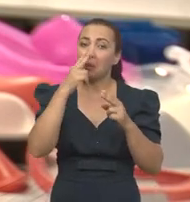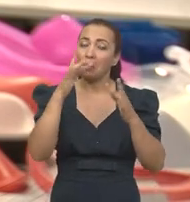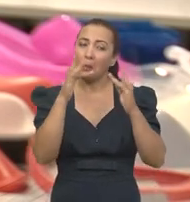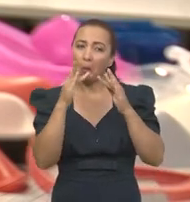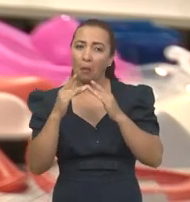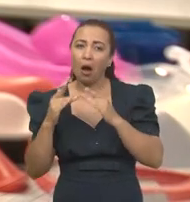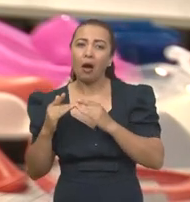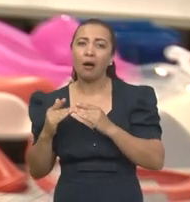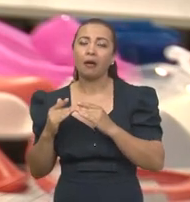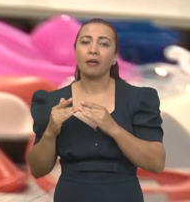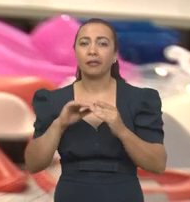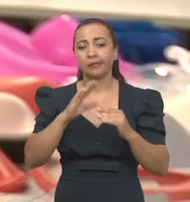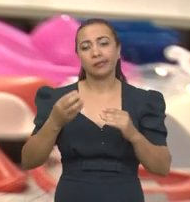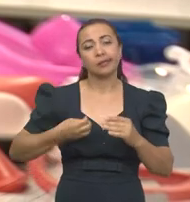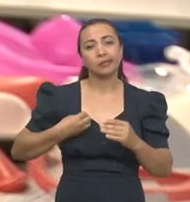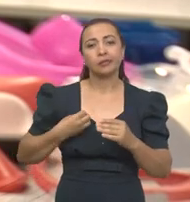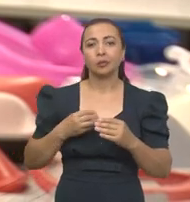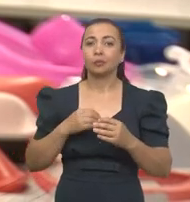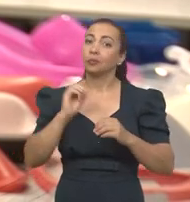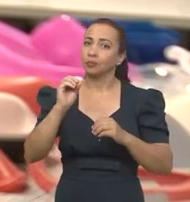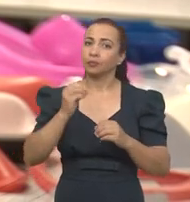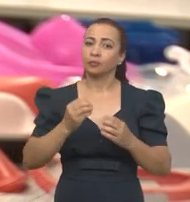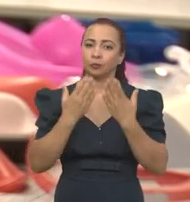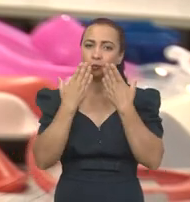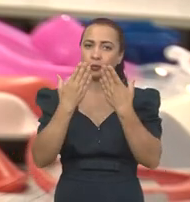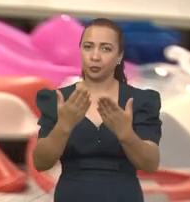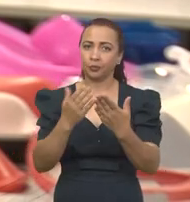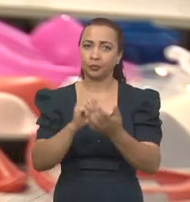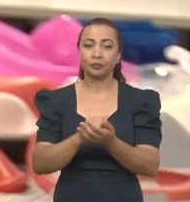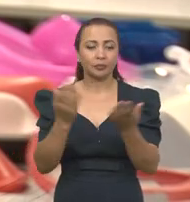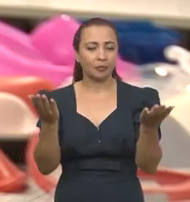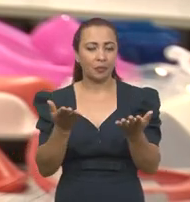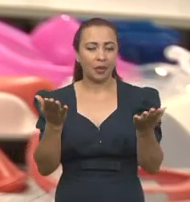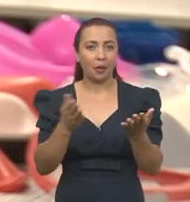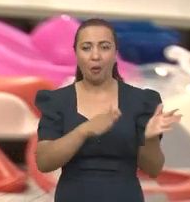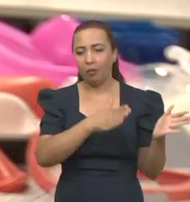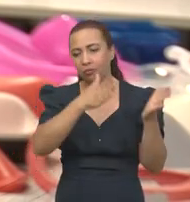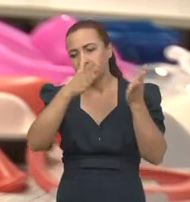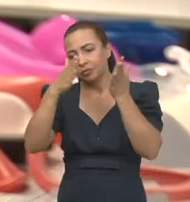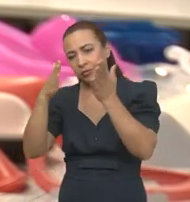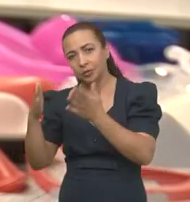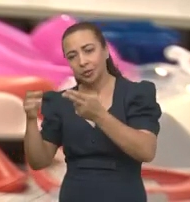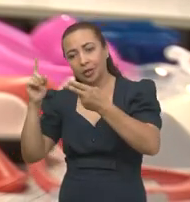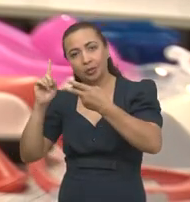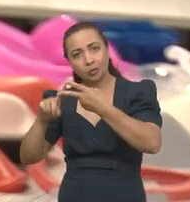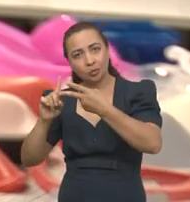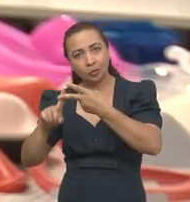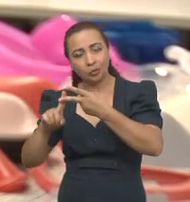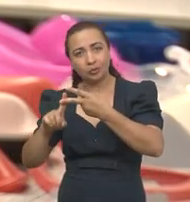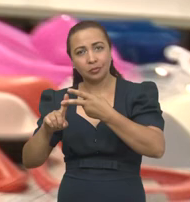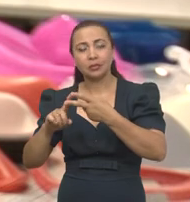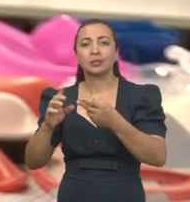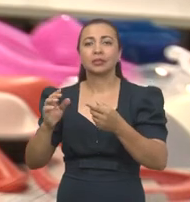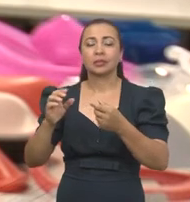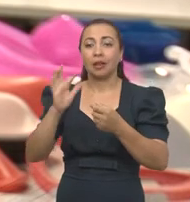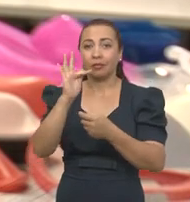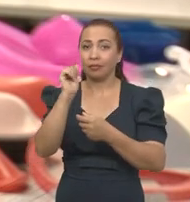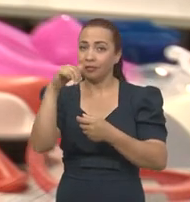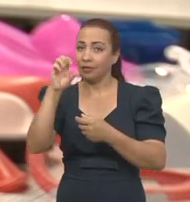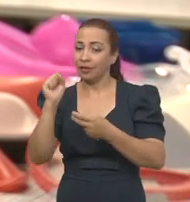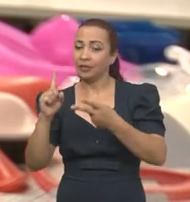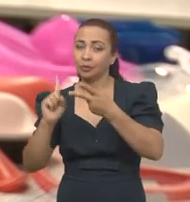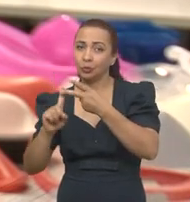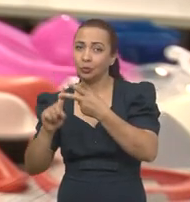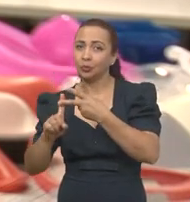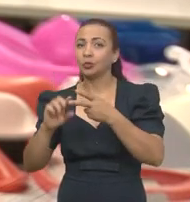condizente com a situação que eles enfrentam E aí agora é a fase onde a gente chega depois